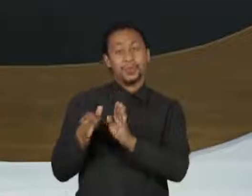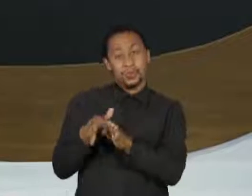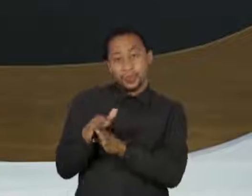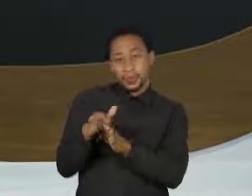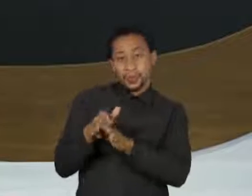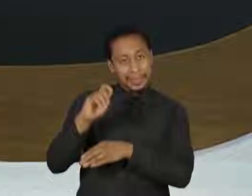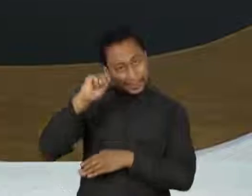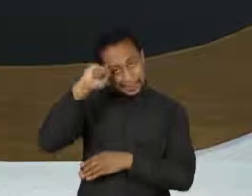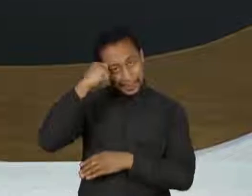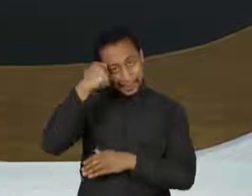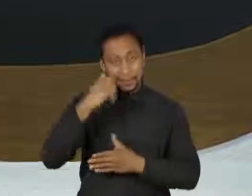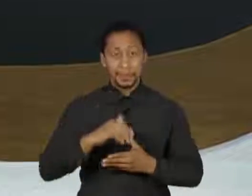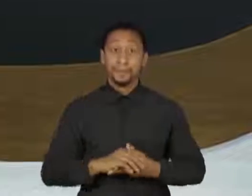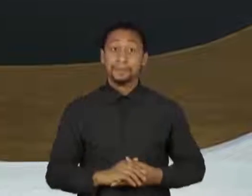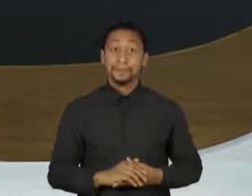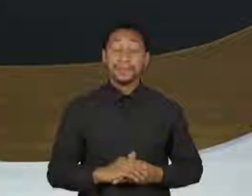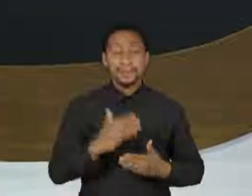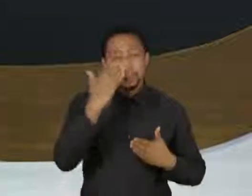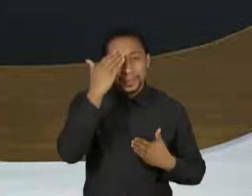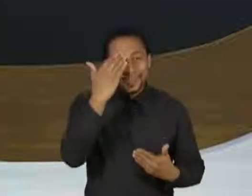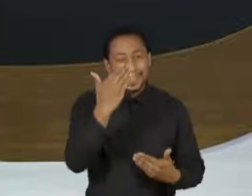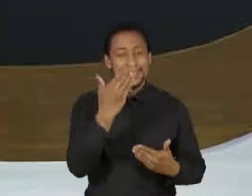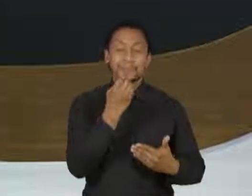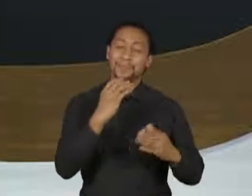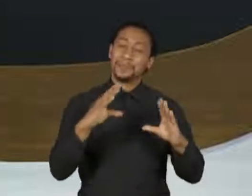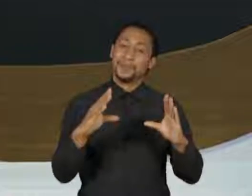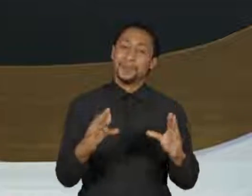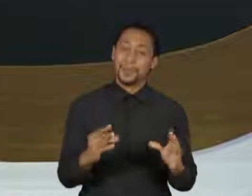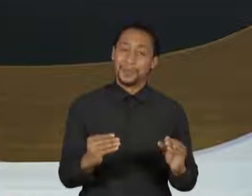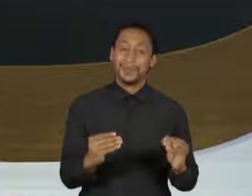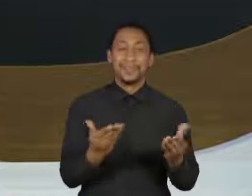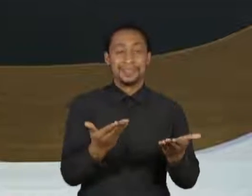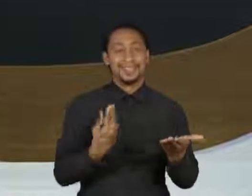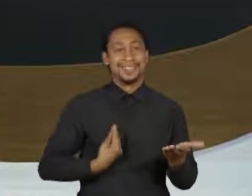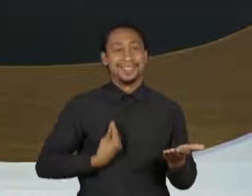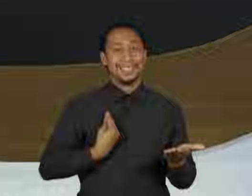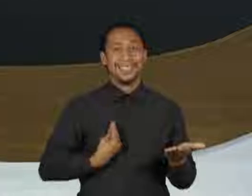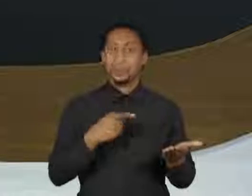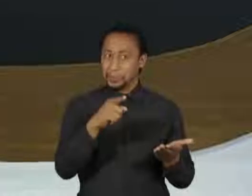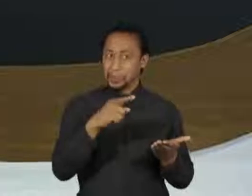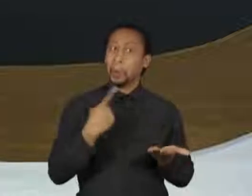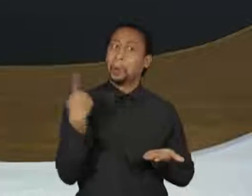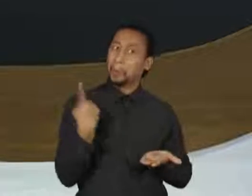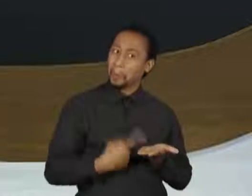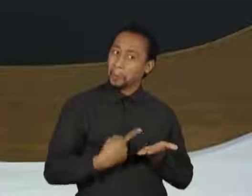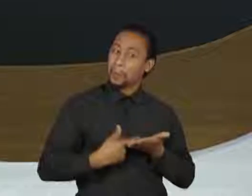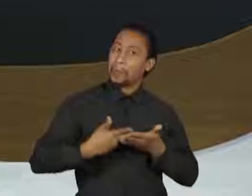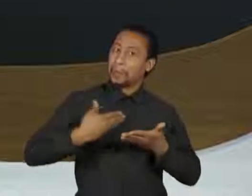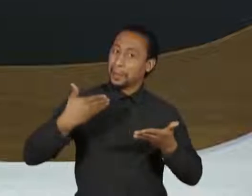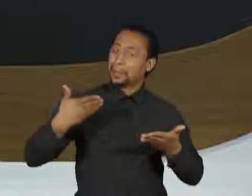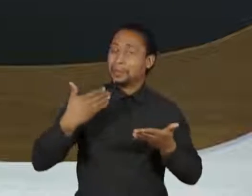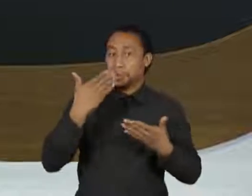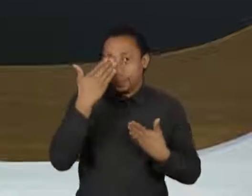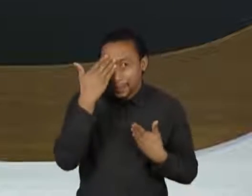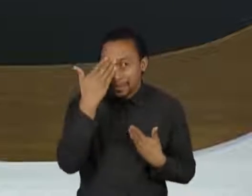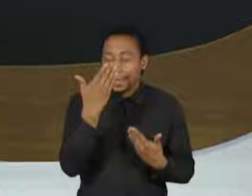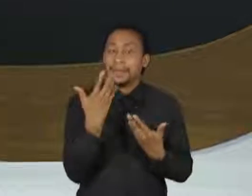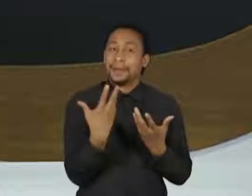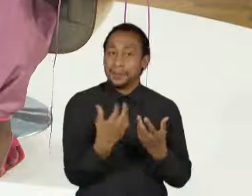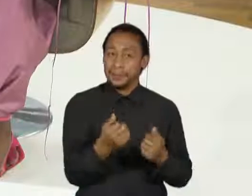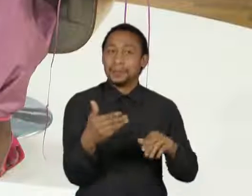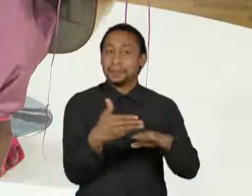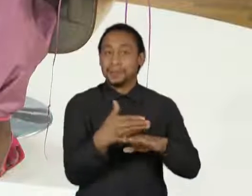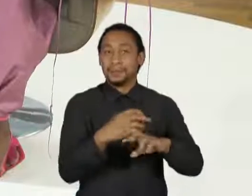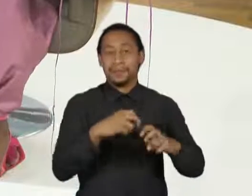Boa noite, Lineker. Muito obrigada por estar aqui com a gente essa noite. Você está com uma agenda cheia, eu sei. Obrigada por ter tido esse tempo para ficar